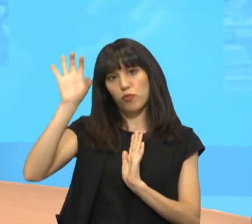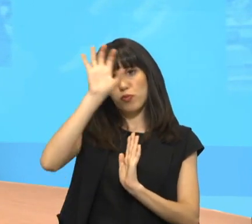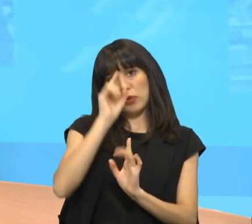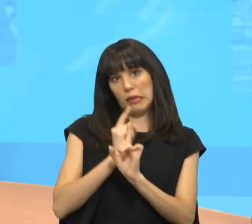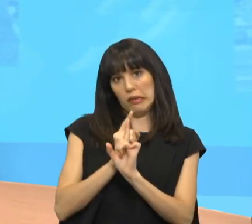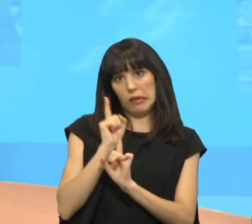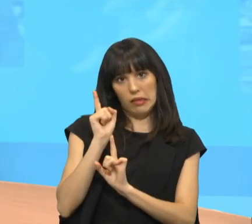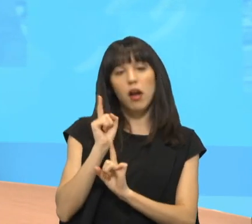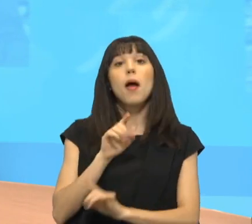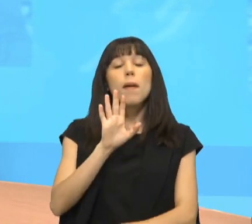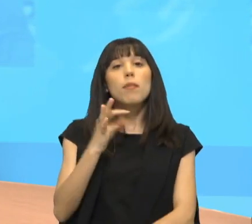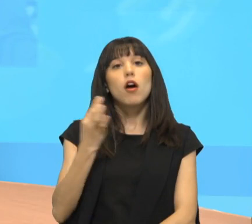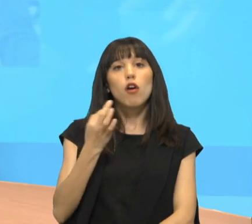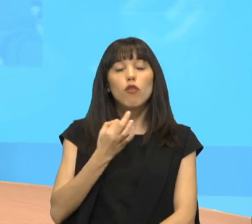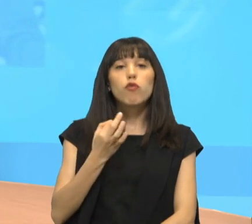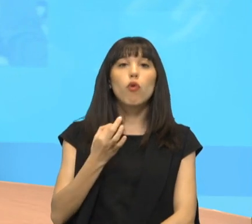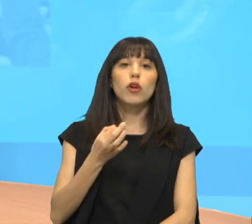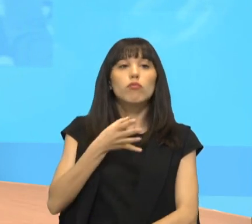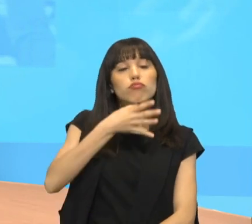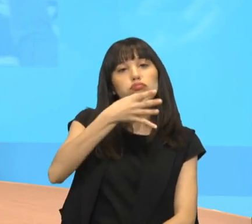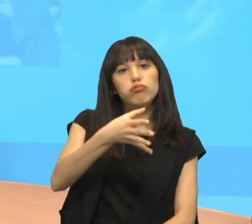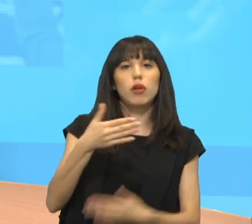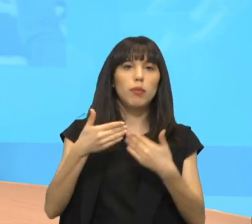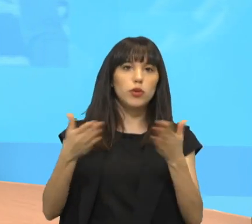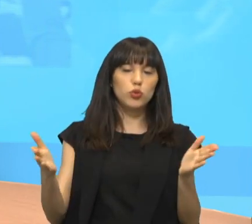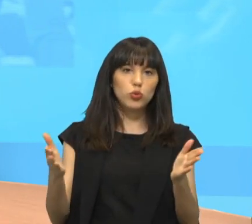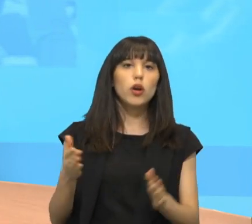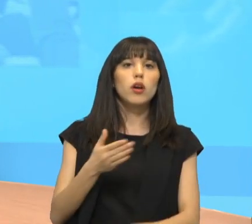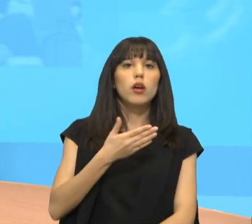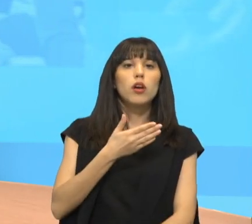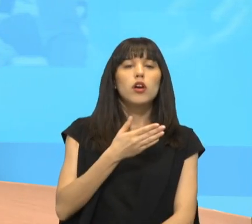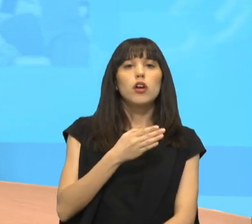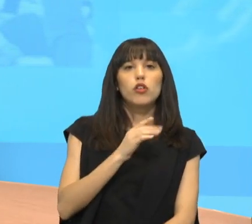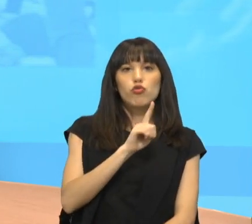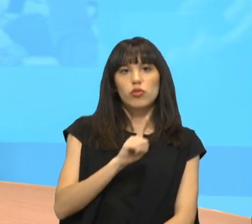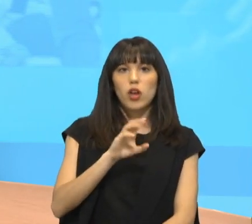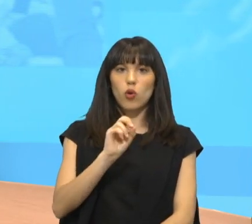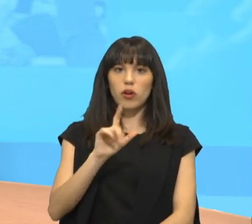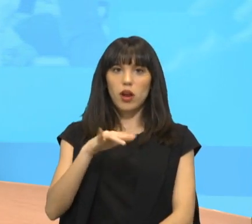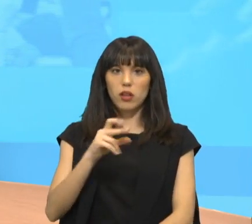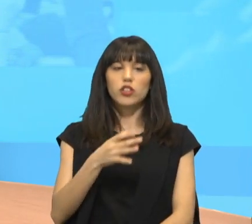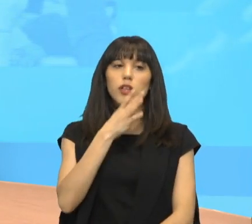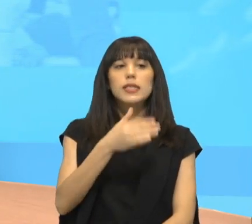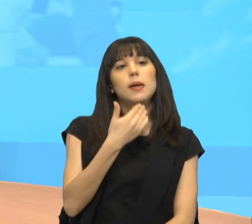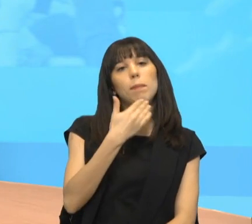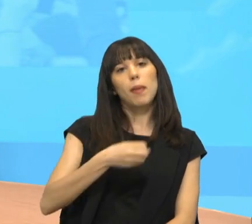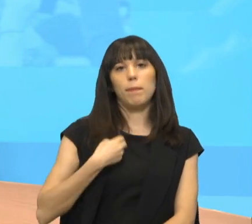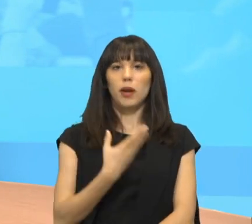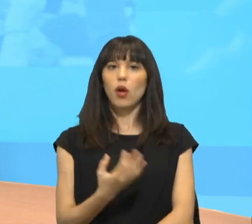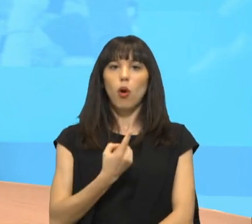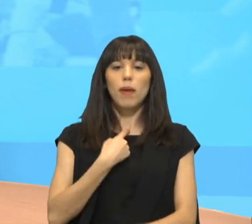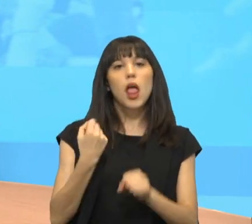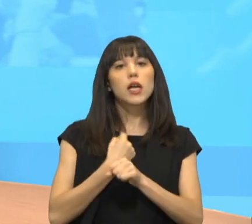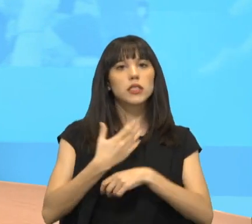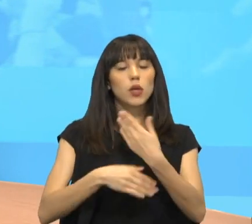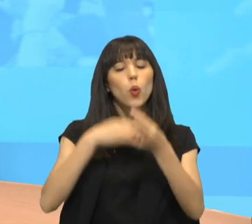no discurso de abertura, Dom José Ornelas disse que não bastavam pedidos de perdão, é preciso ações concretas, é preciso levar por diante,